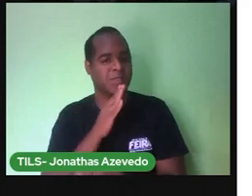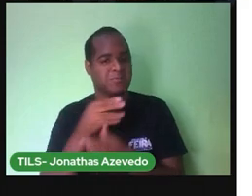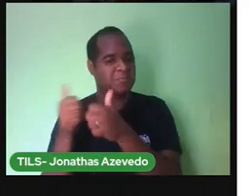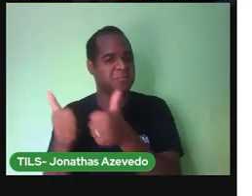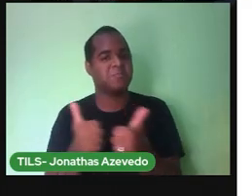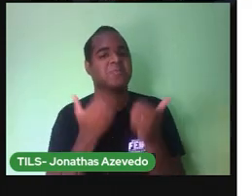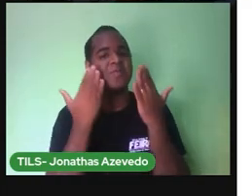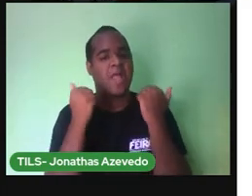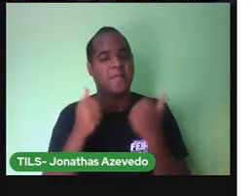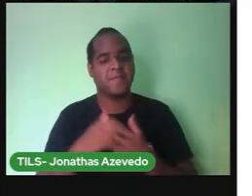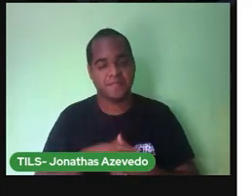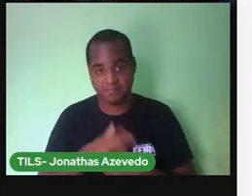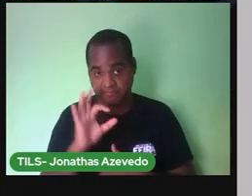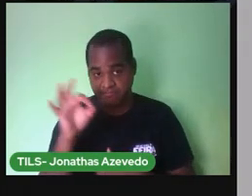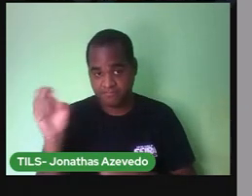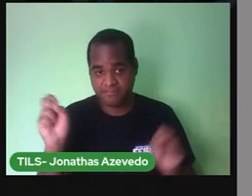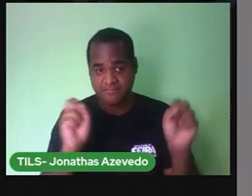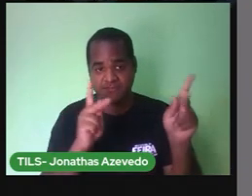Certo?